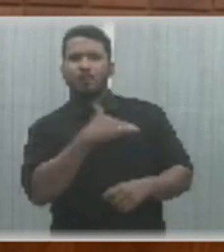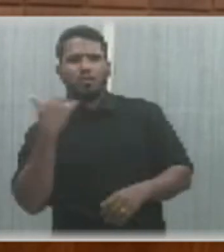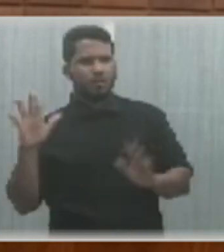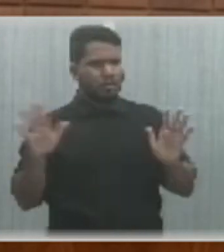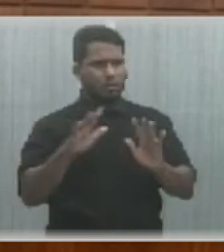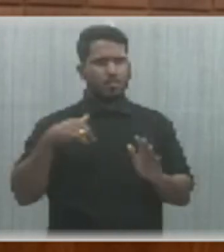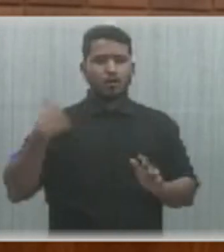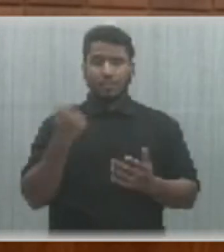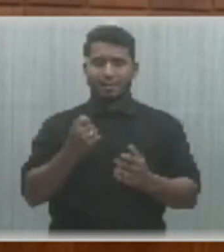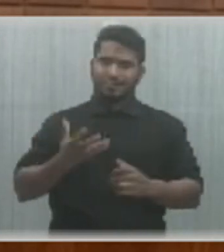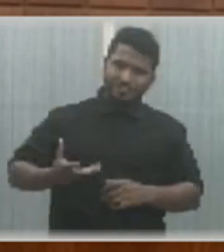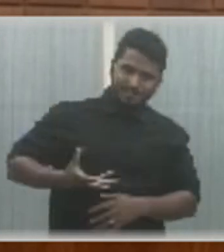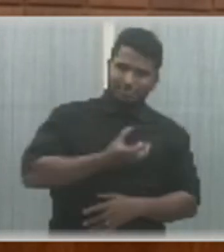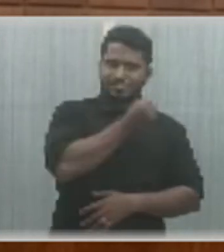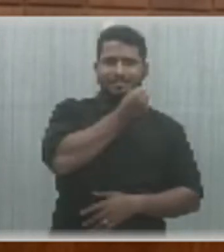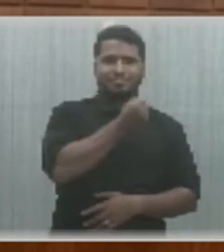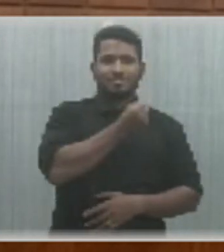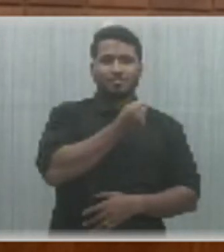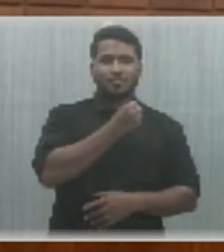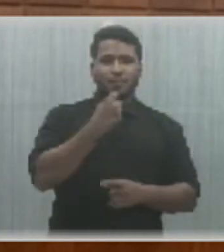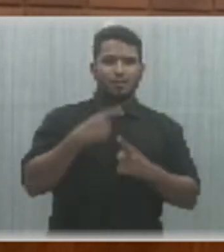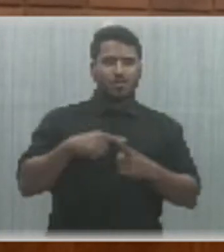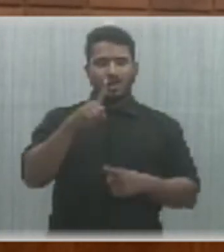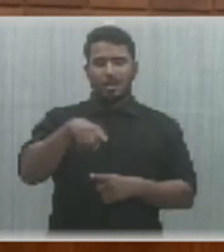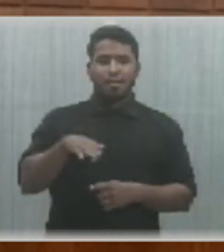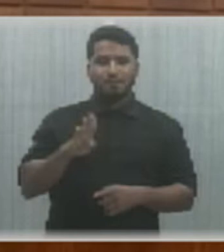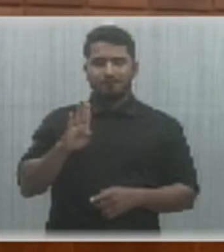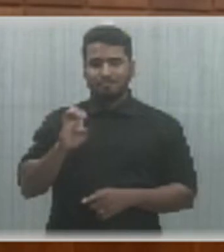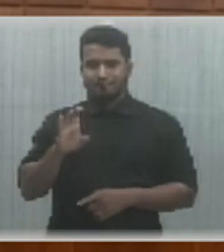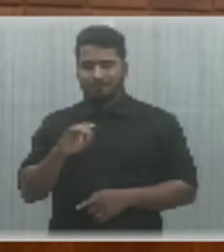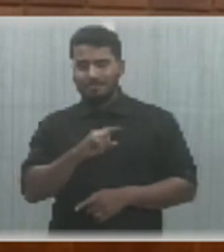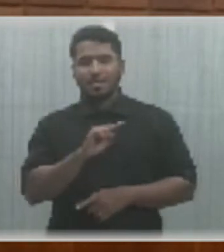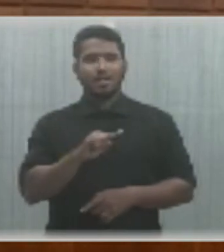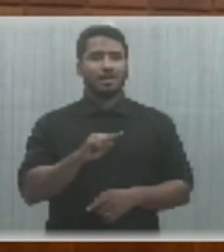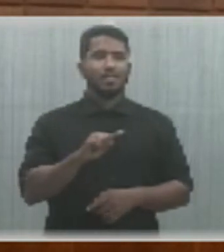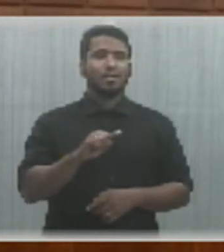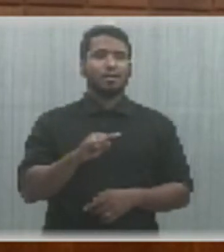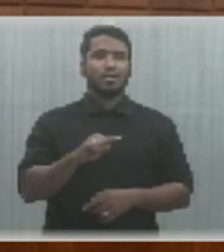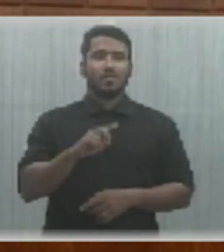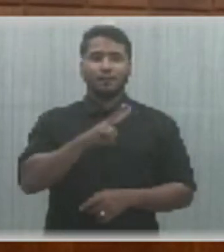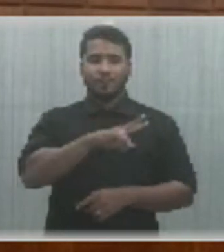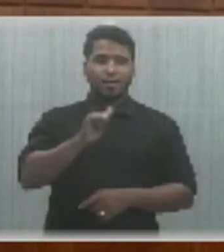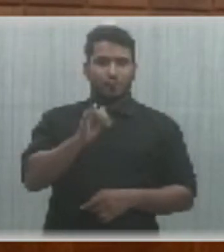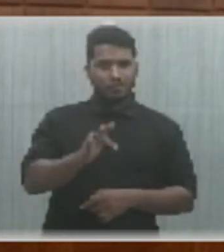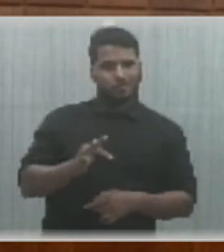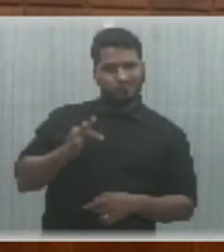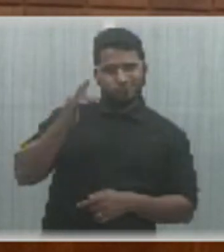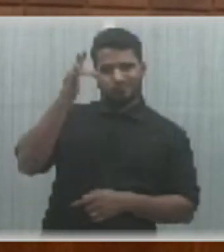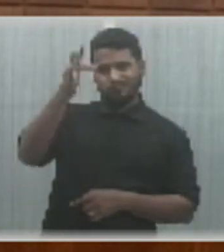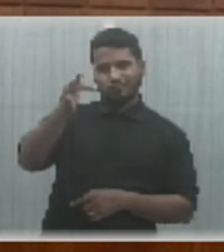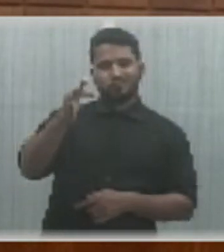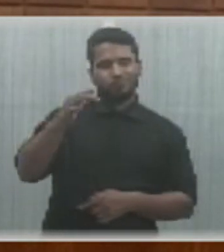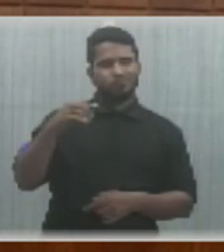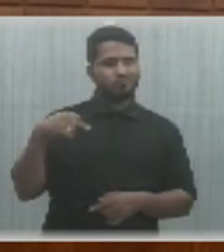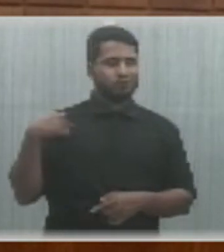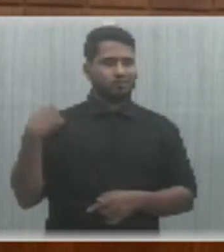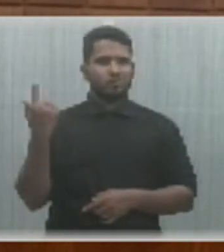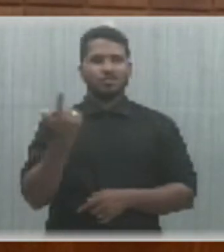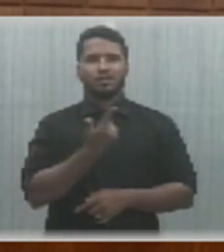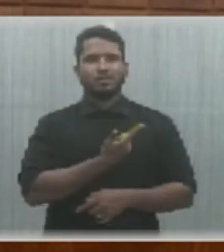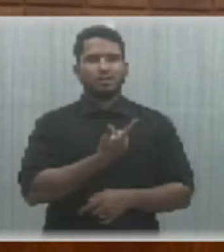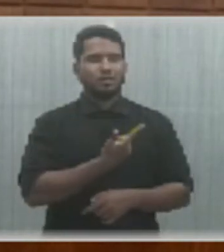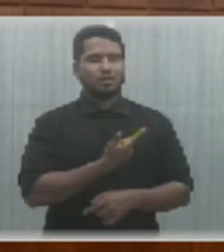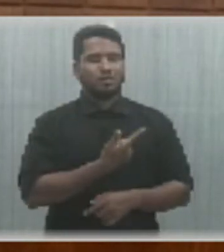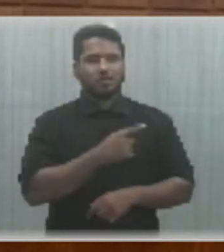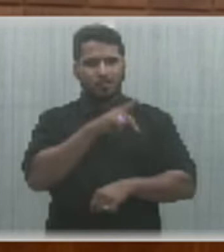temos que salvá-las, porque são crianças que são gerações presentes e futuras, e